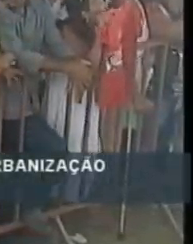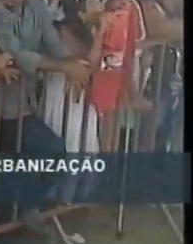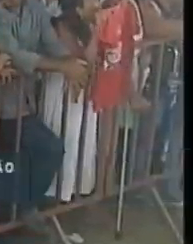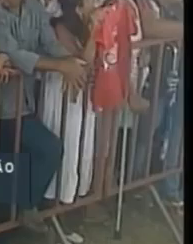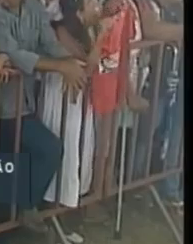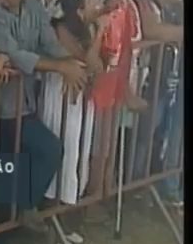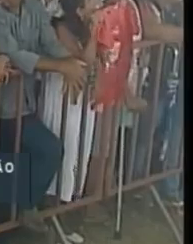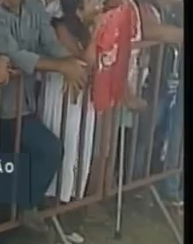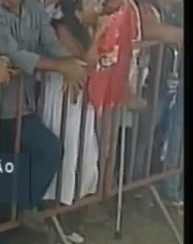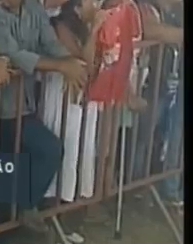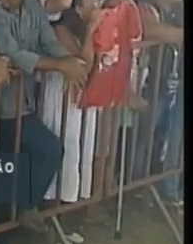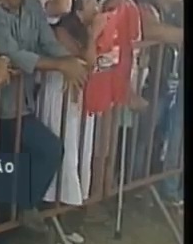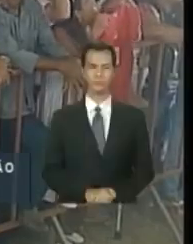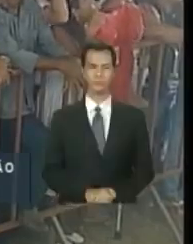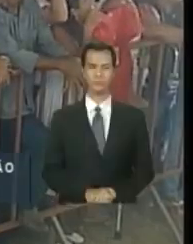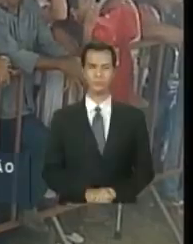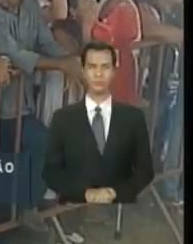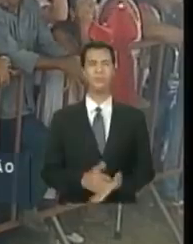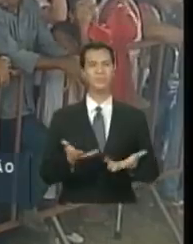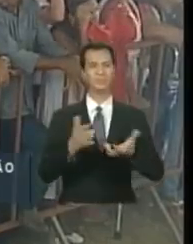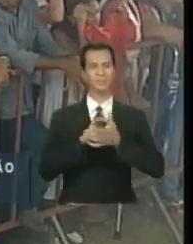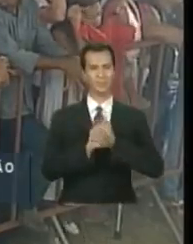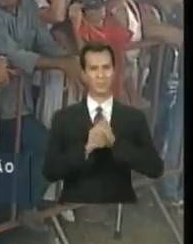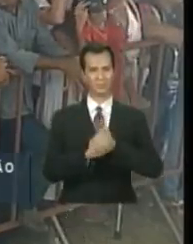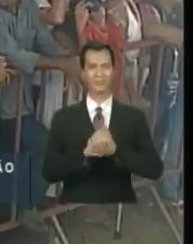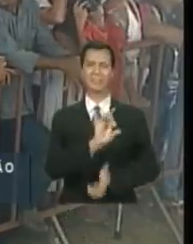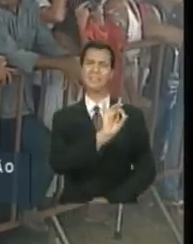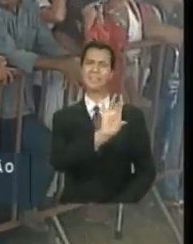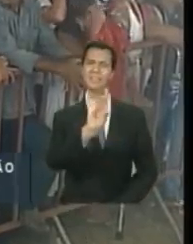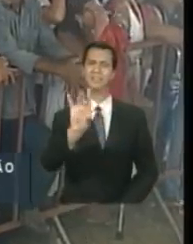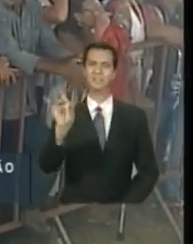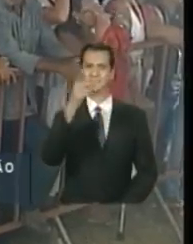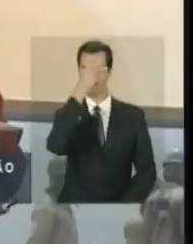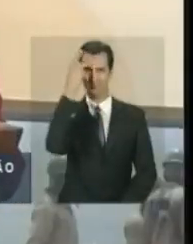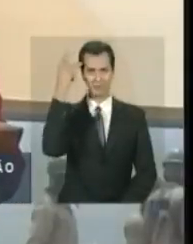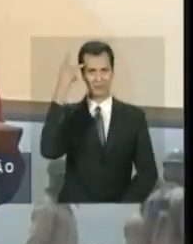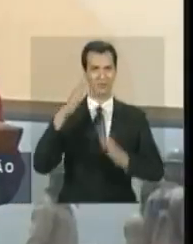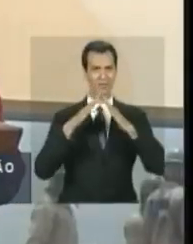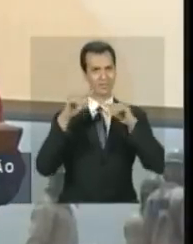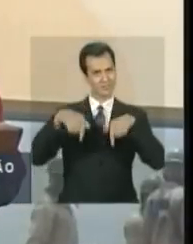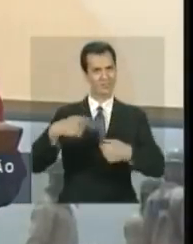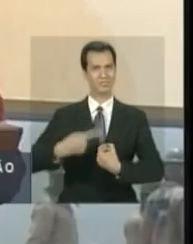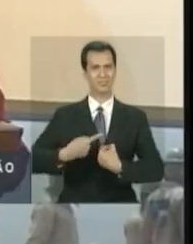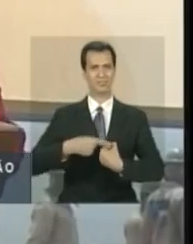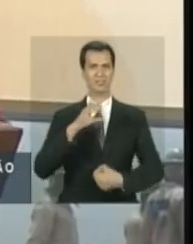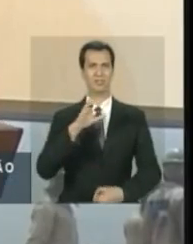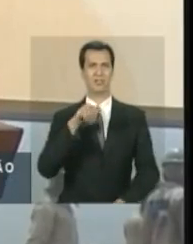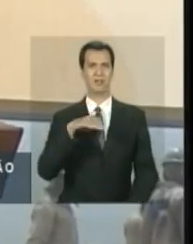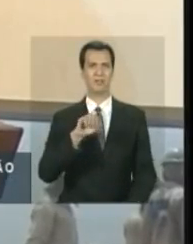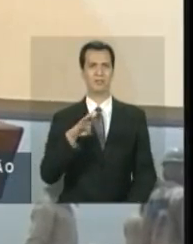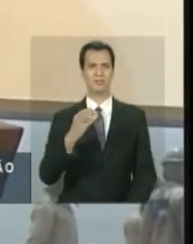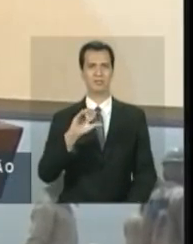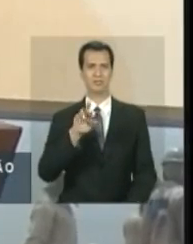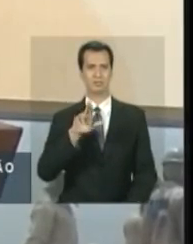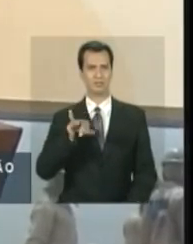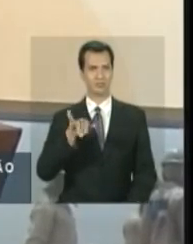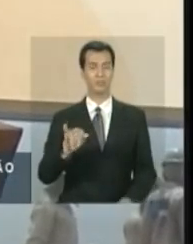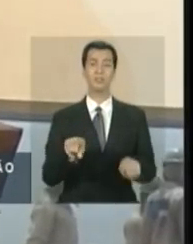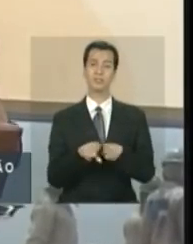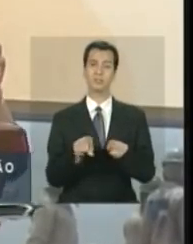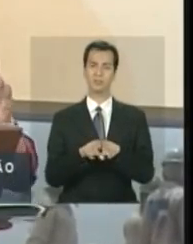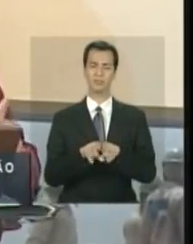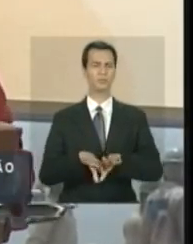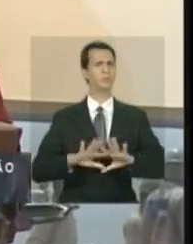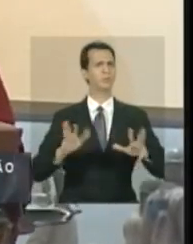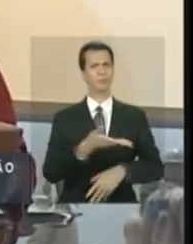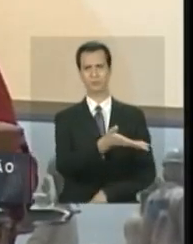Eu queria cumprimentar cada um dos moradores de Camaçari e das moradoras de